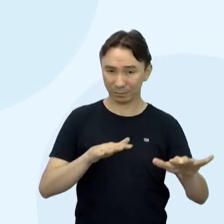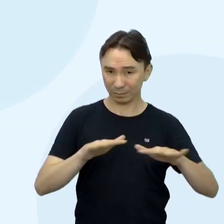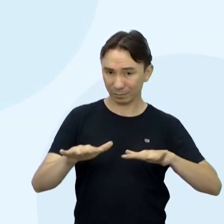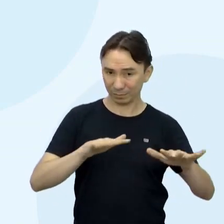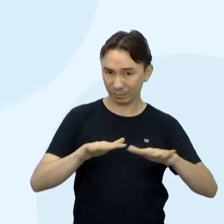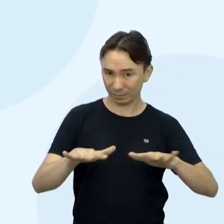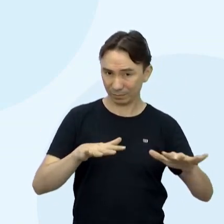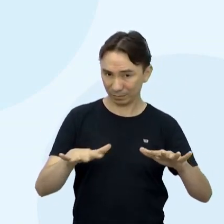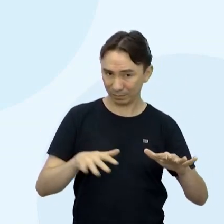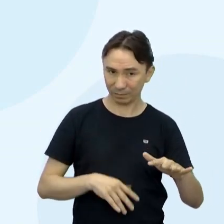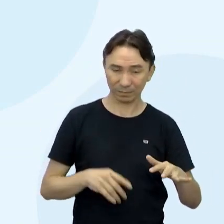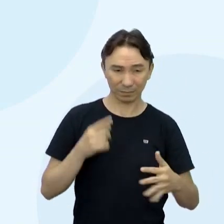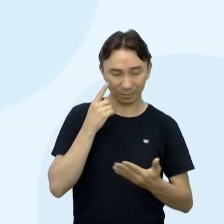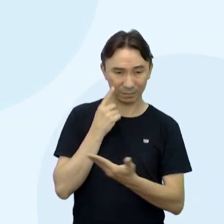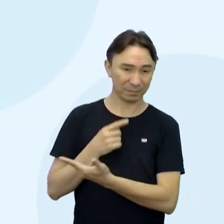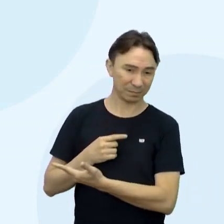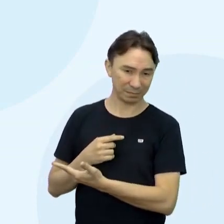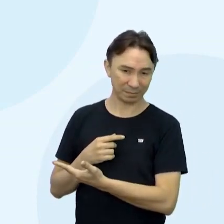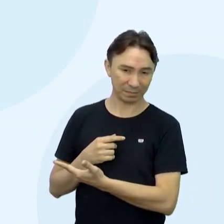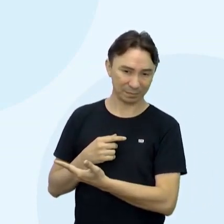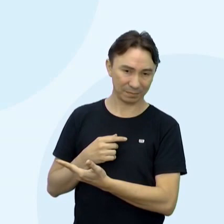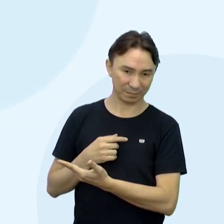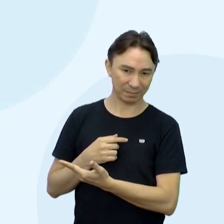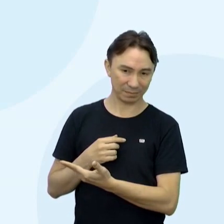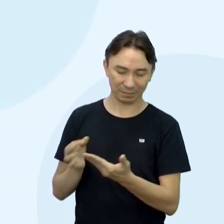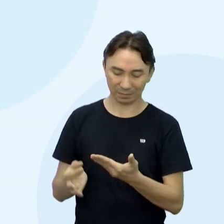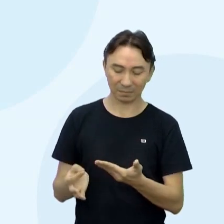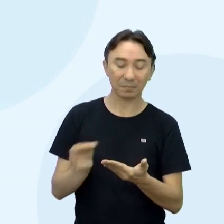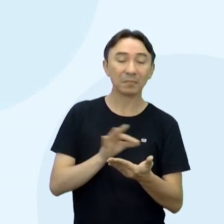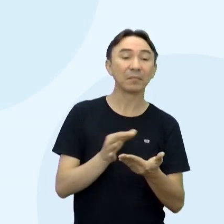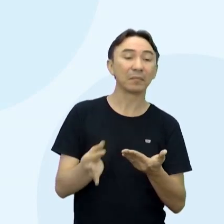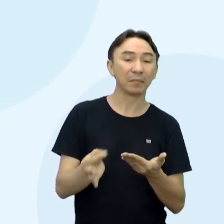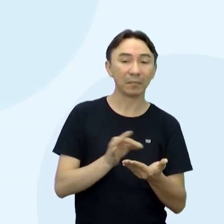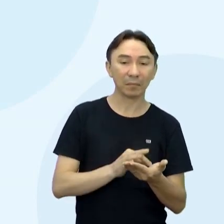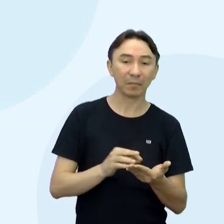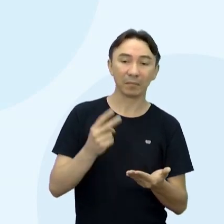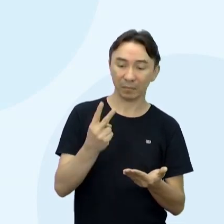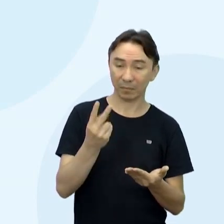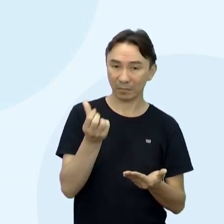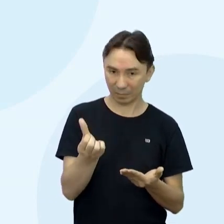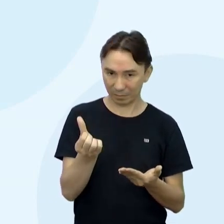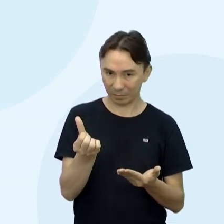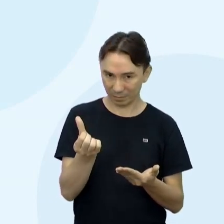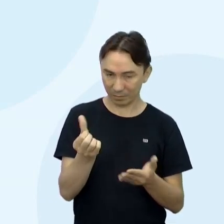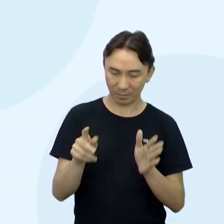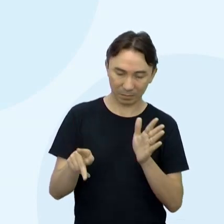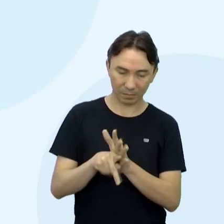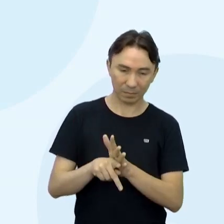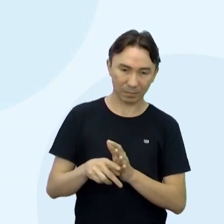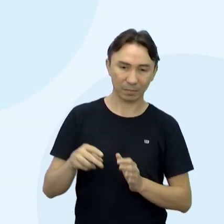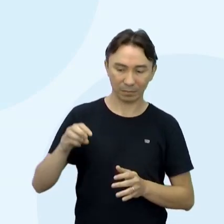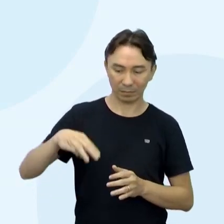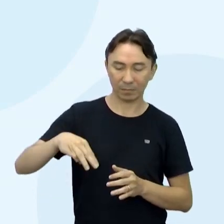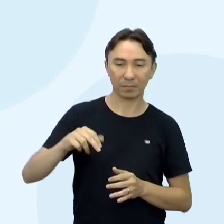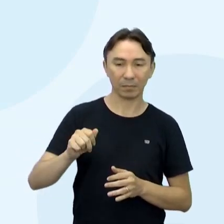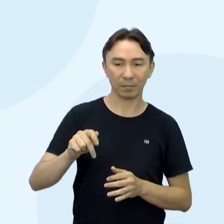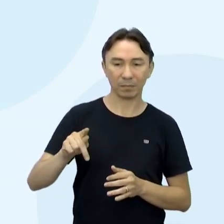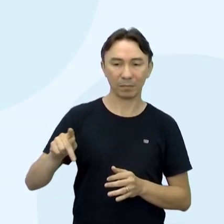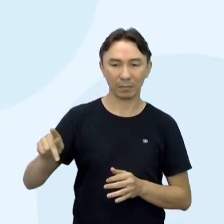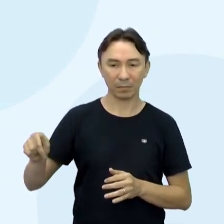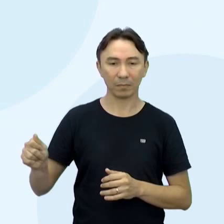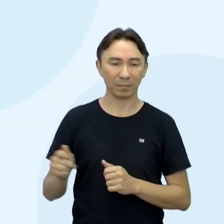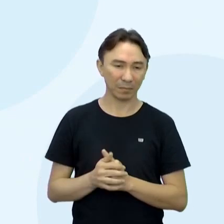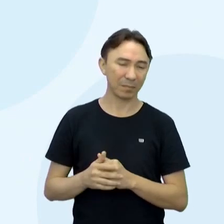Nessa página do mapa, que é a página de número 26, existem os